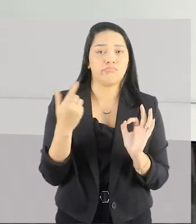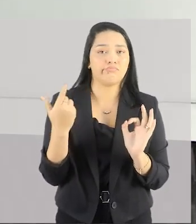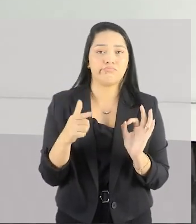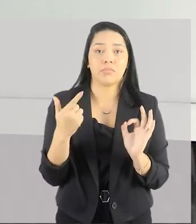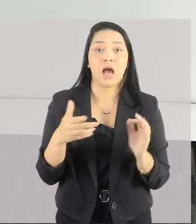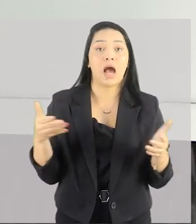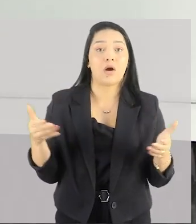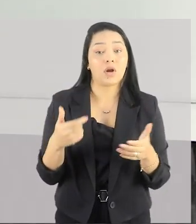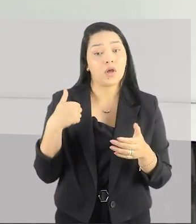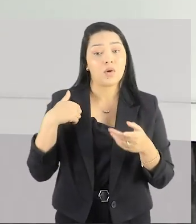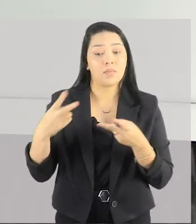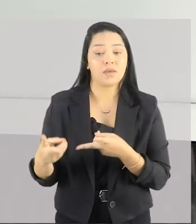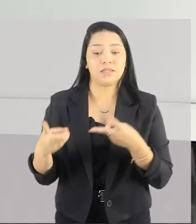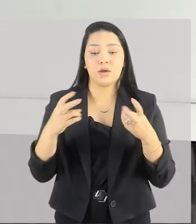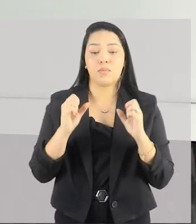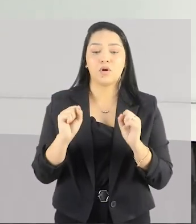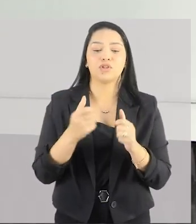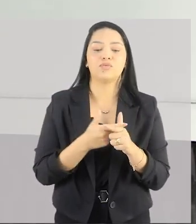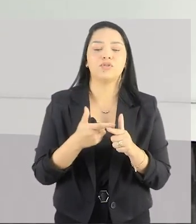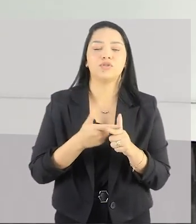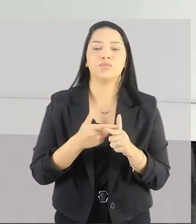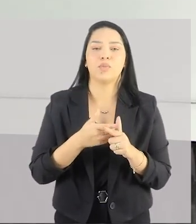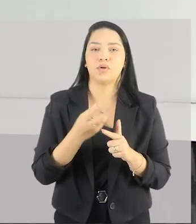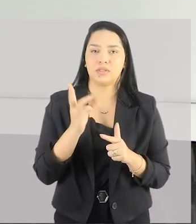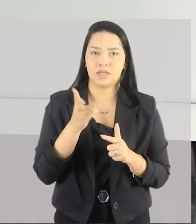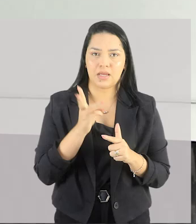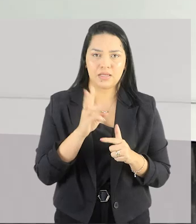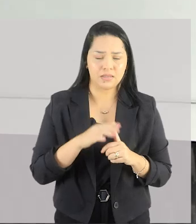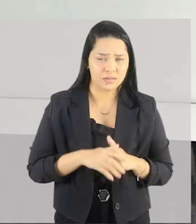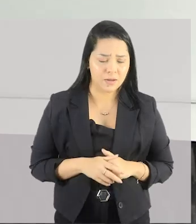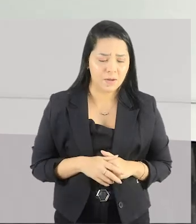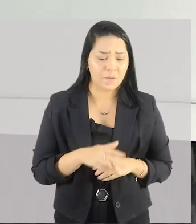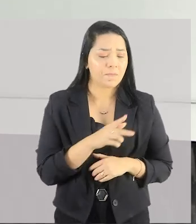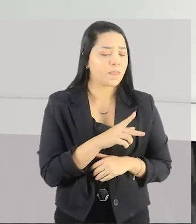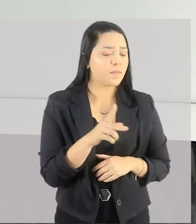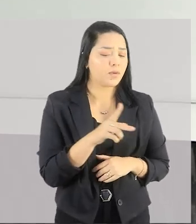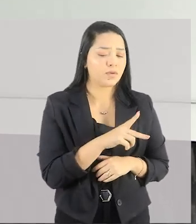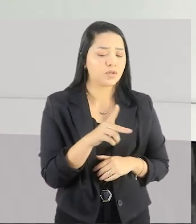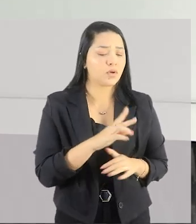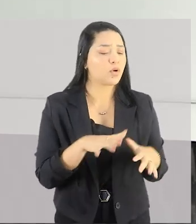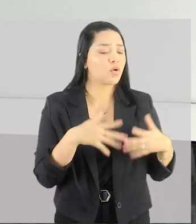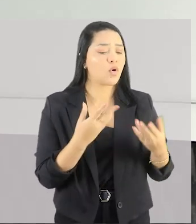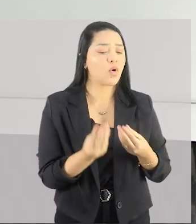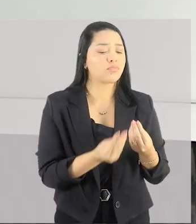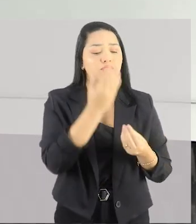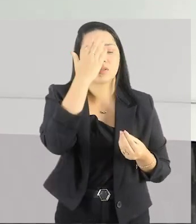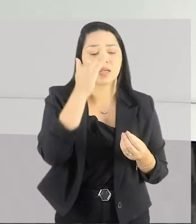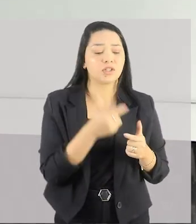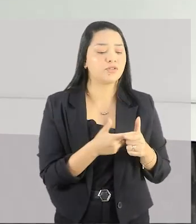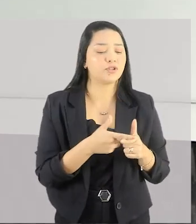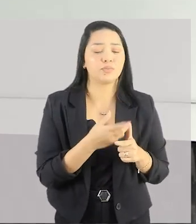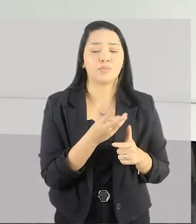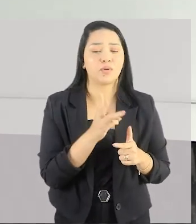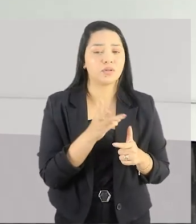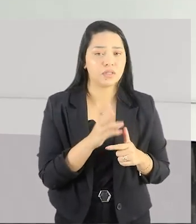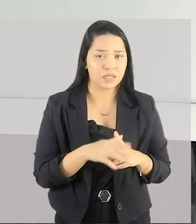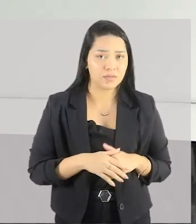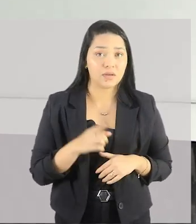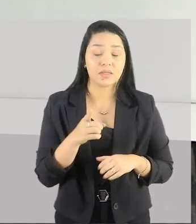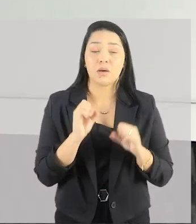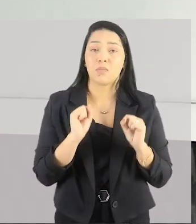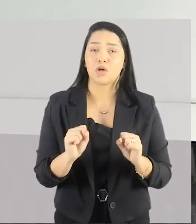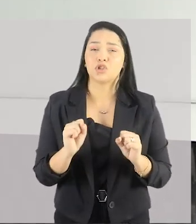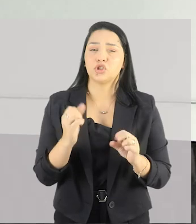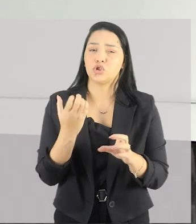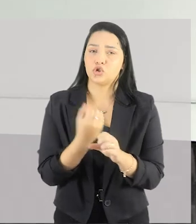tá? Mas eu observo que dá para dividir o quê? Por 3. Professor, como é que eu sei que dá para dividir por 3? Você pode somar